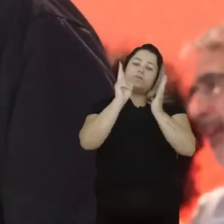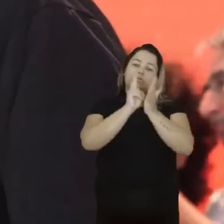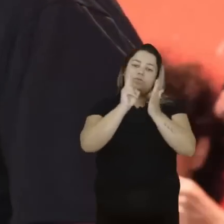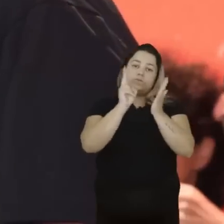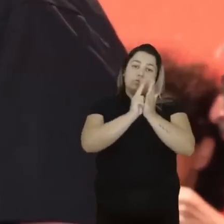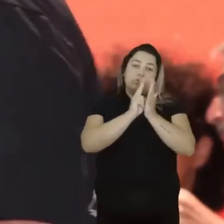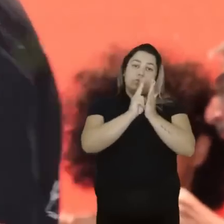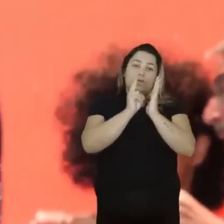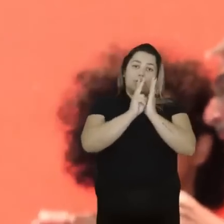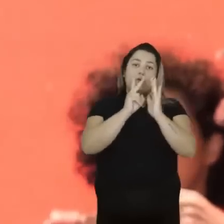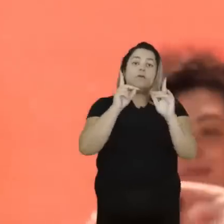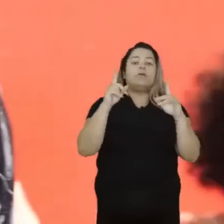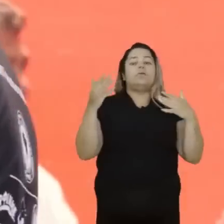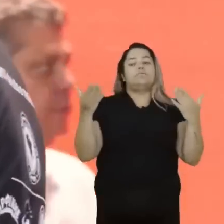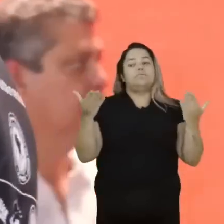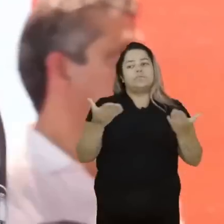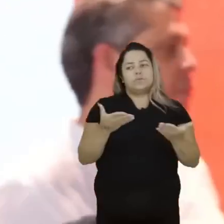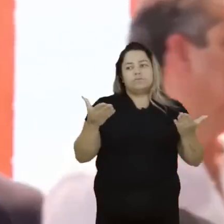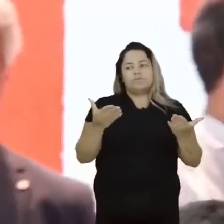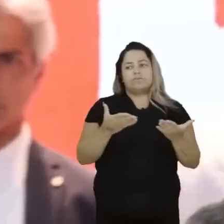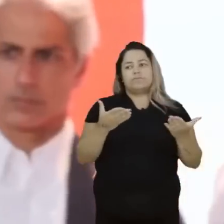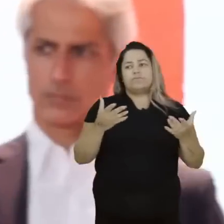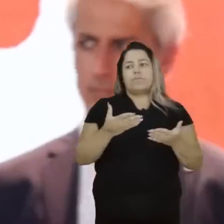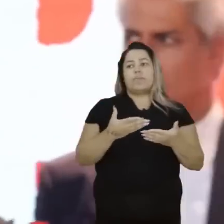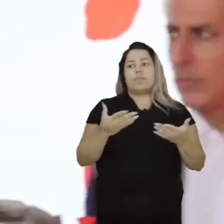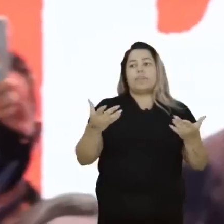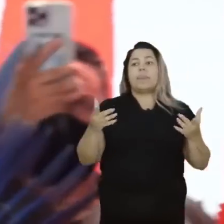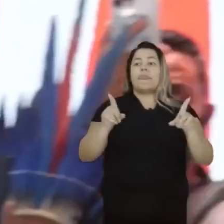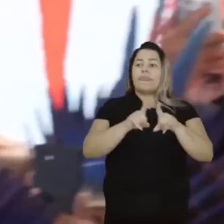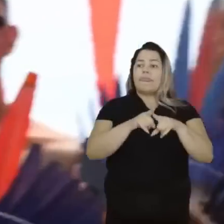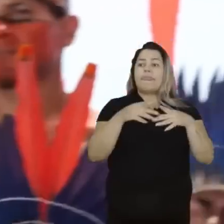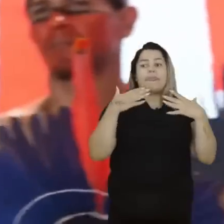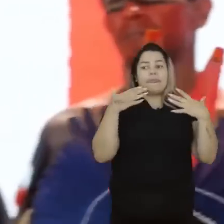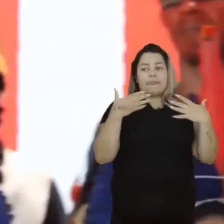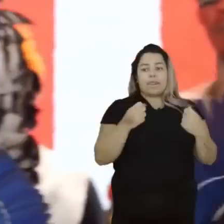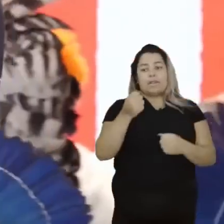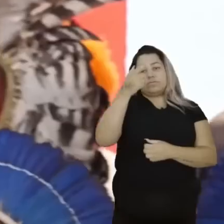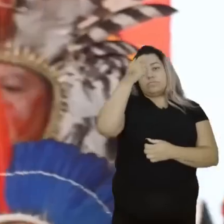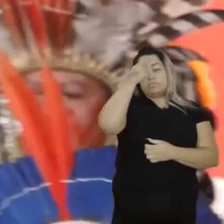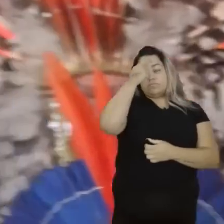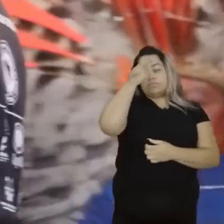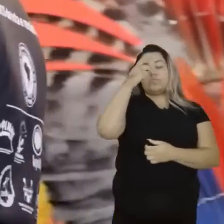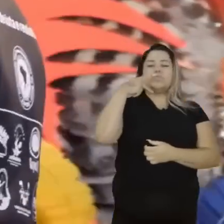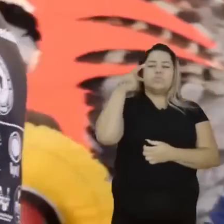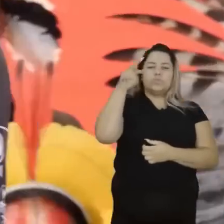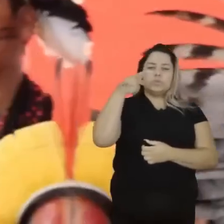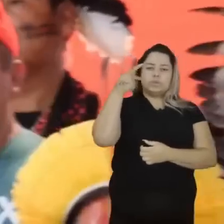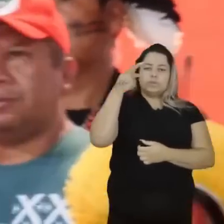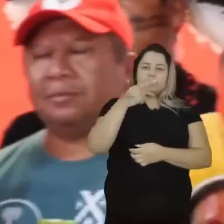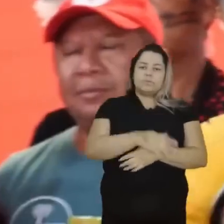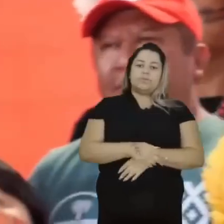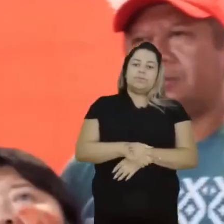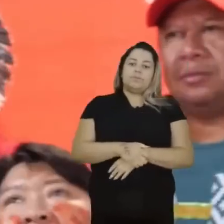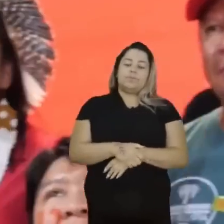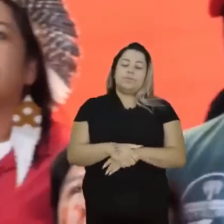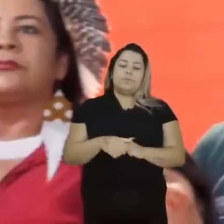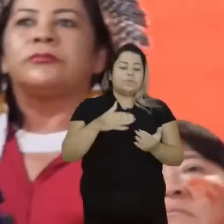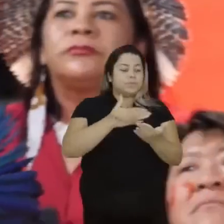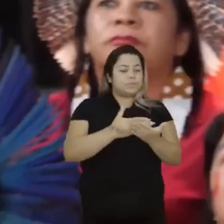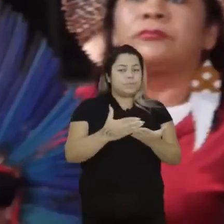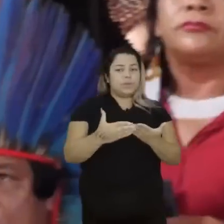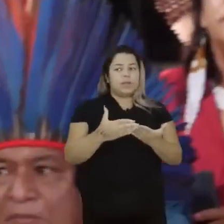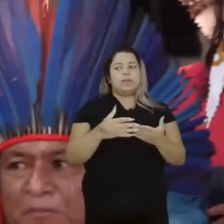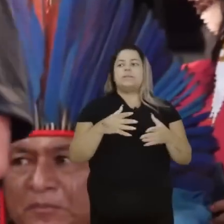E agora, quando vocês adquirem consciência política, começam a brigar por